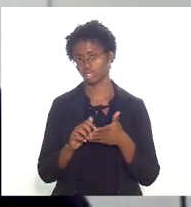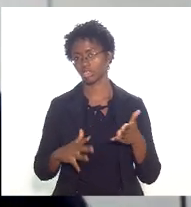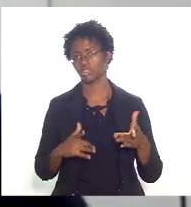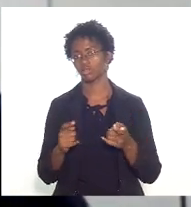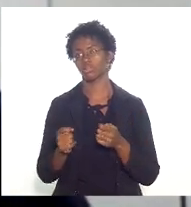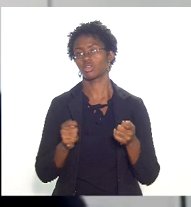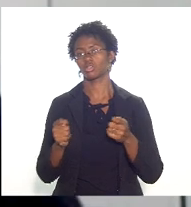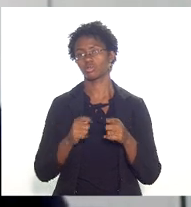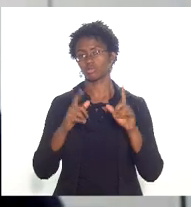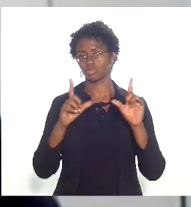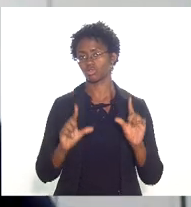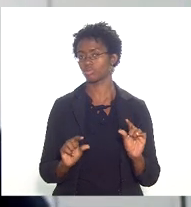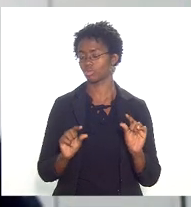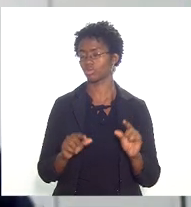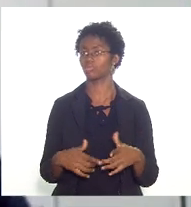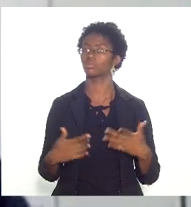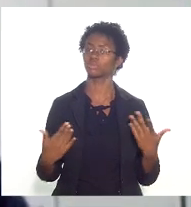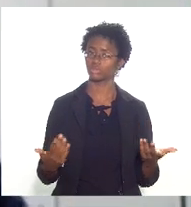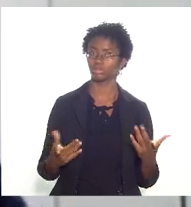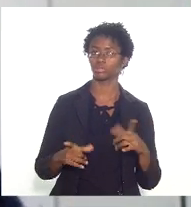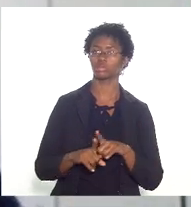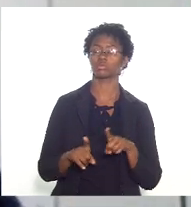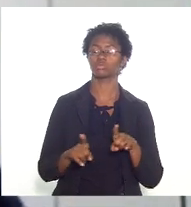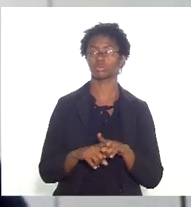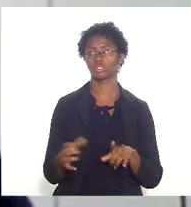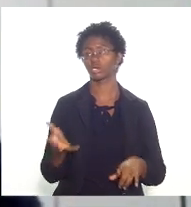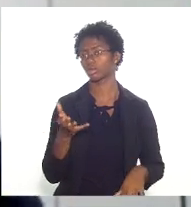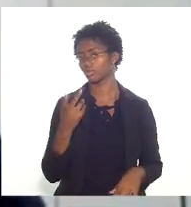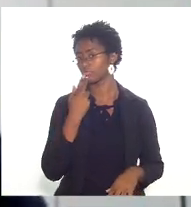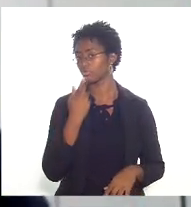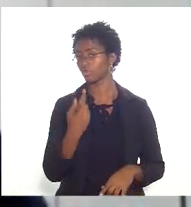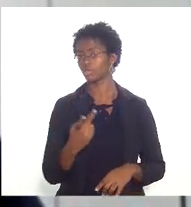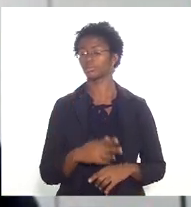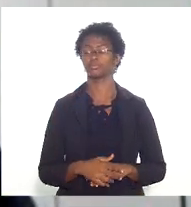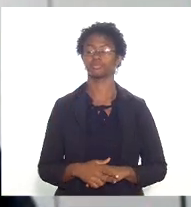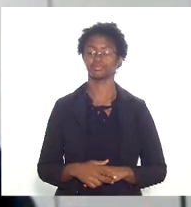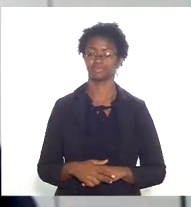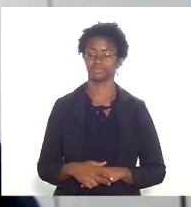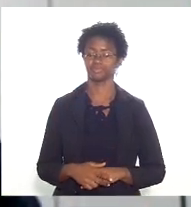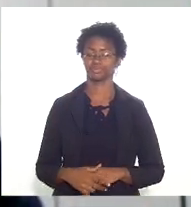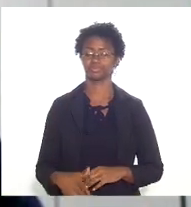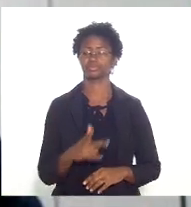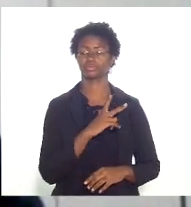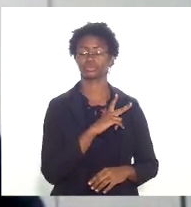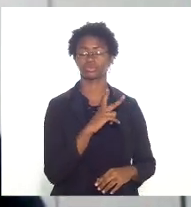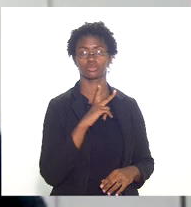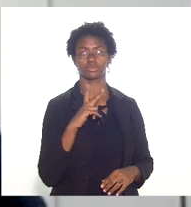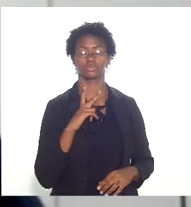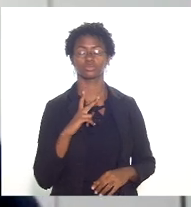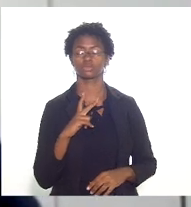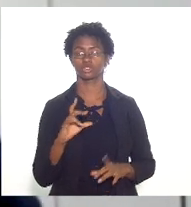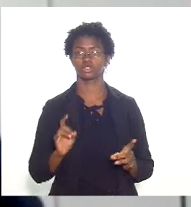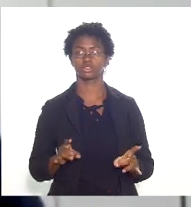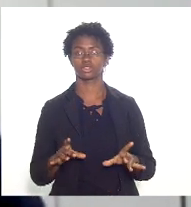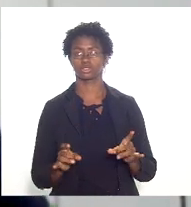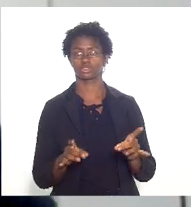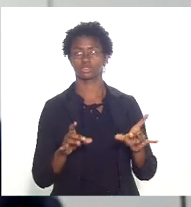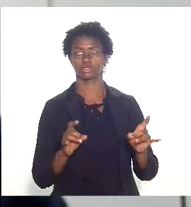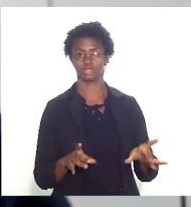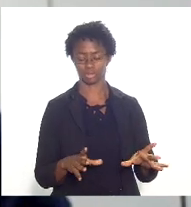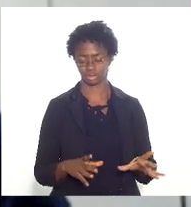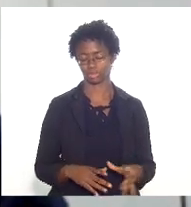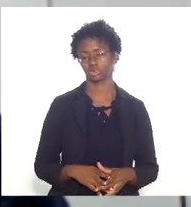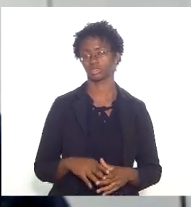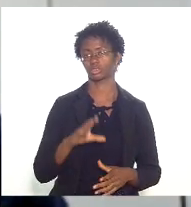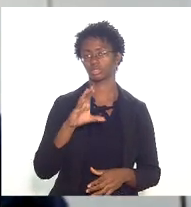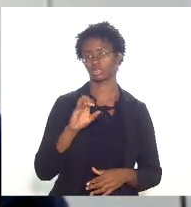no nosso estado Além disso eu quero destacar um elemento é a privatização da Saúde está vinculado ao empréstimo